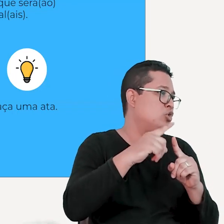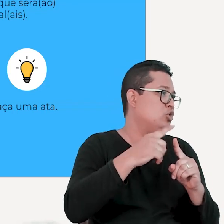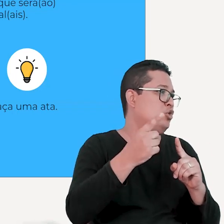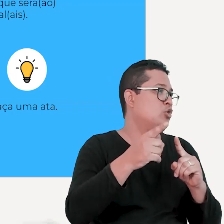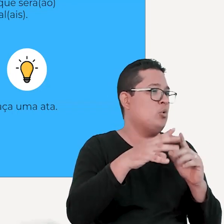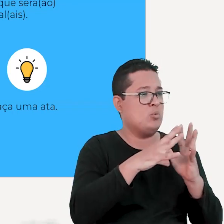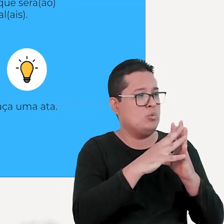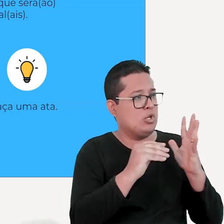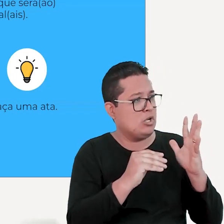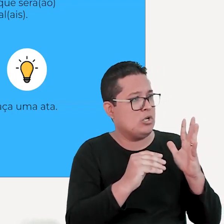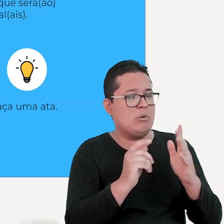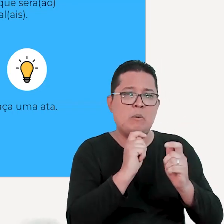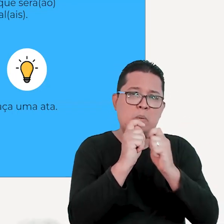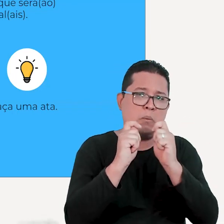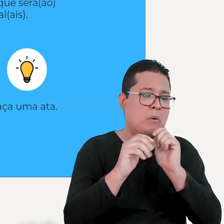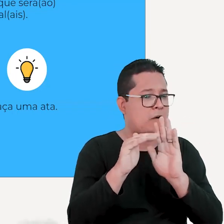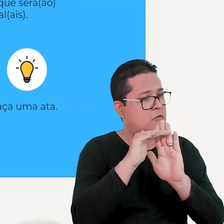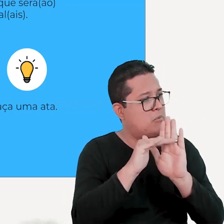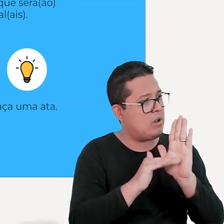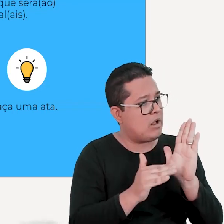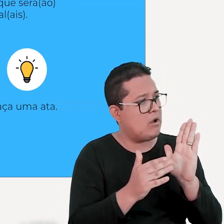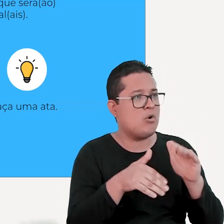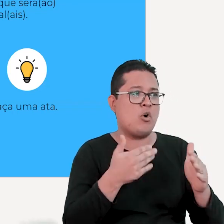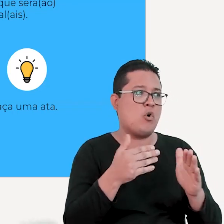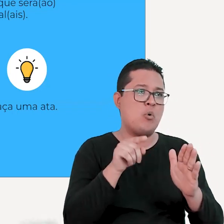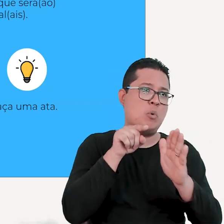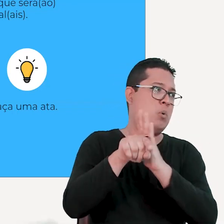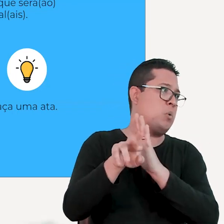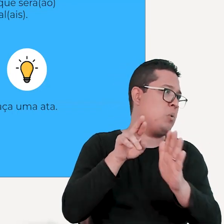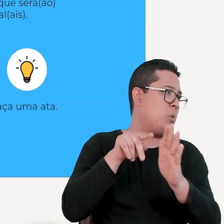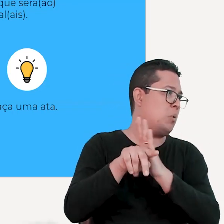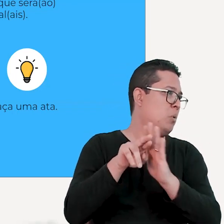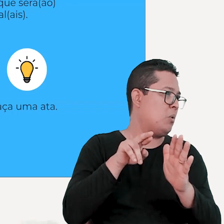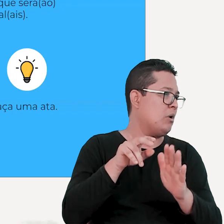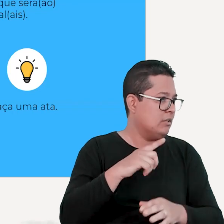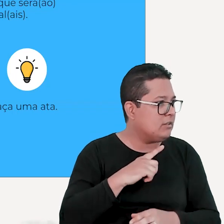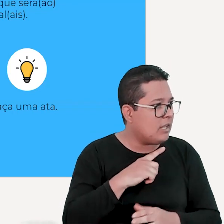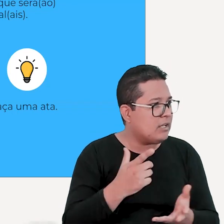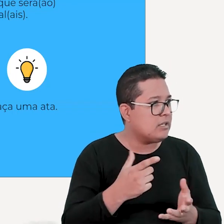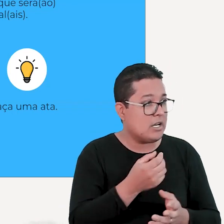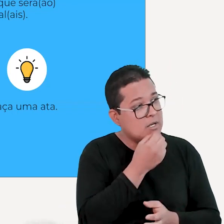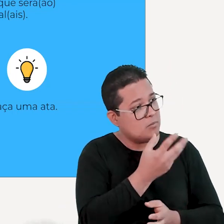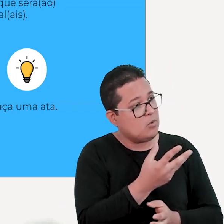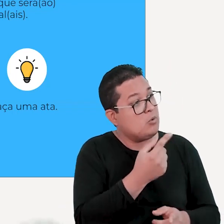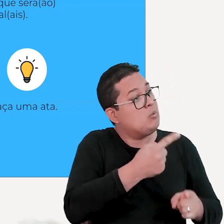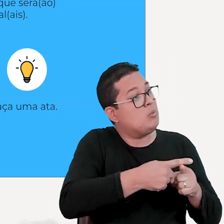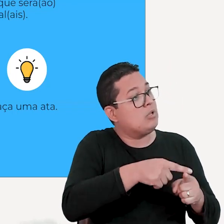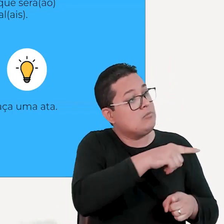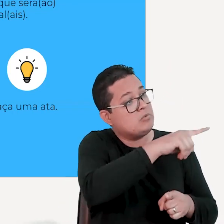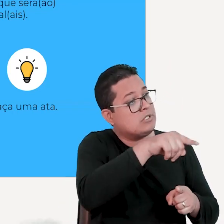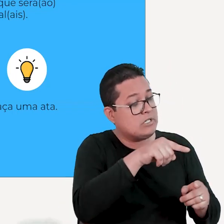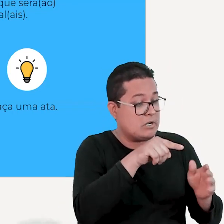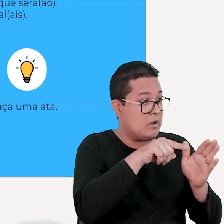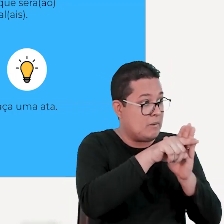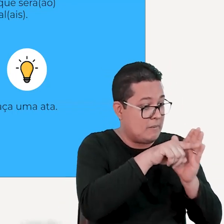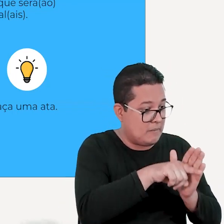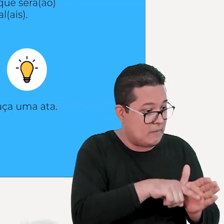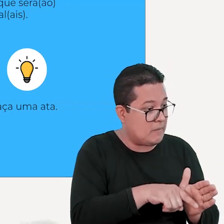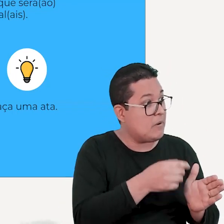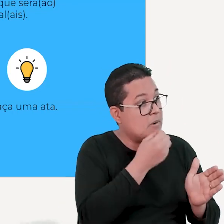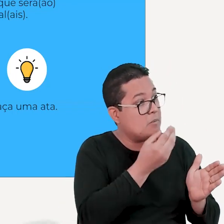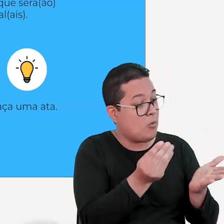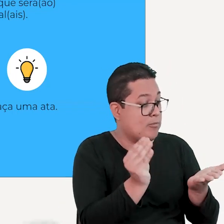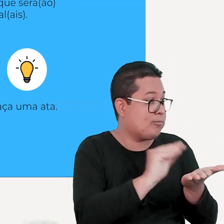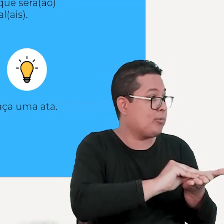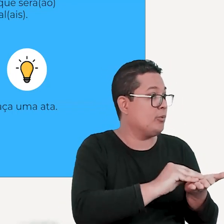da pesquisa ou quando ela foi feita, mas você tendo esse material já é mais um insumo para você colocar no seu repertório